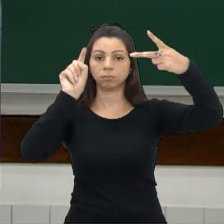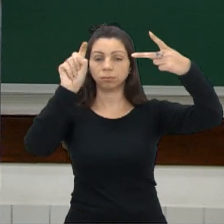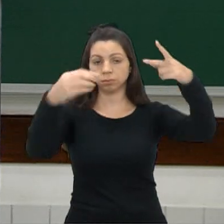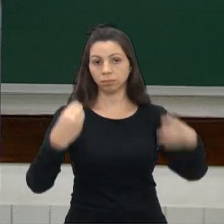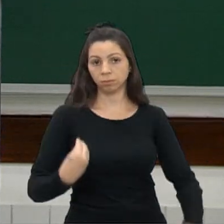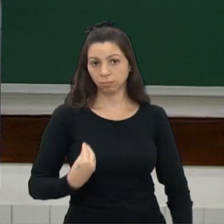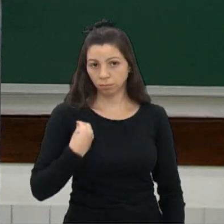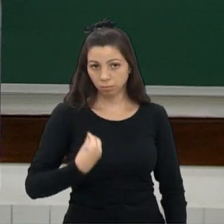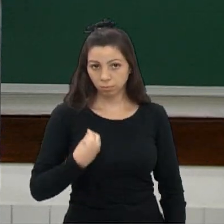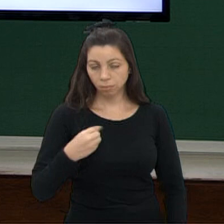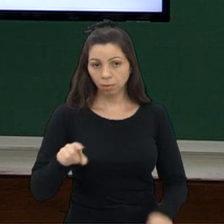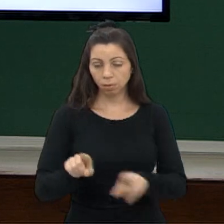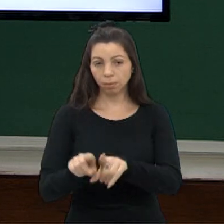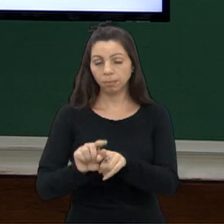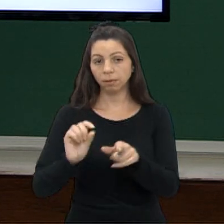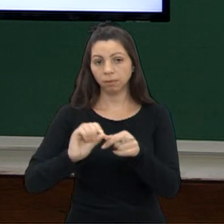exercícios.